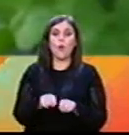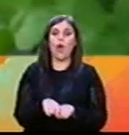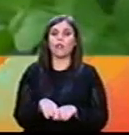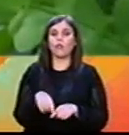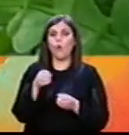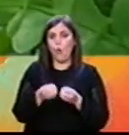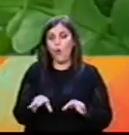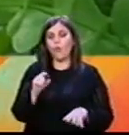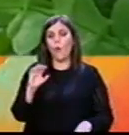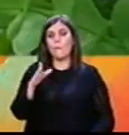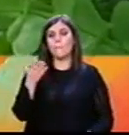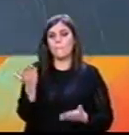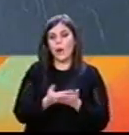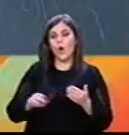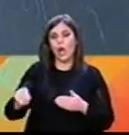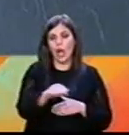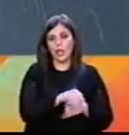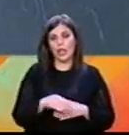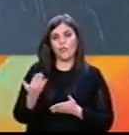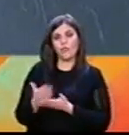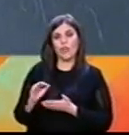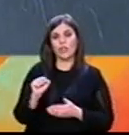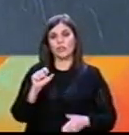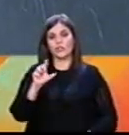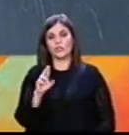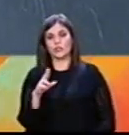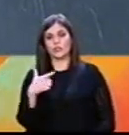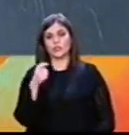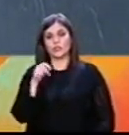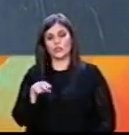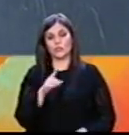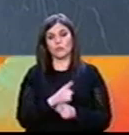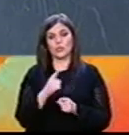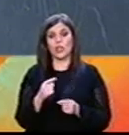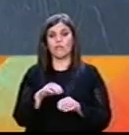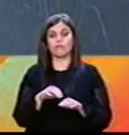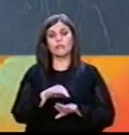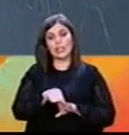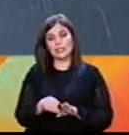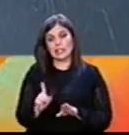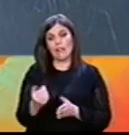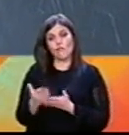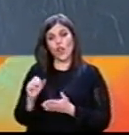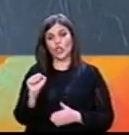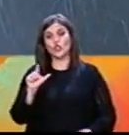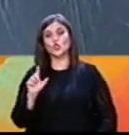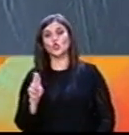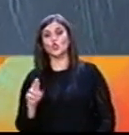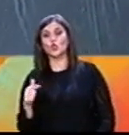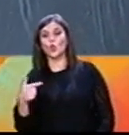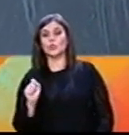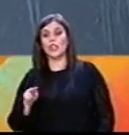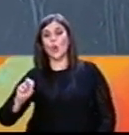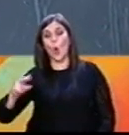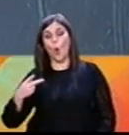rissóis. Isto no caso queira fritar, no pão ralado. Pão ralado sem glúten, visto que são rissóis sem glúten, e, ou então, como eu disse, na farinha